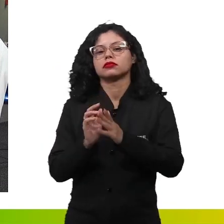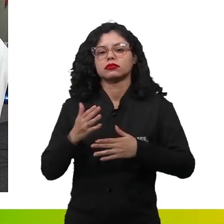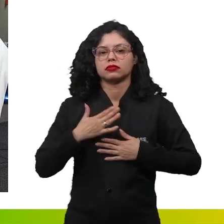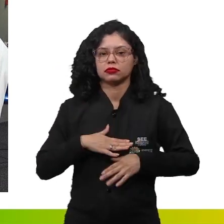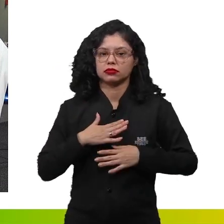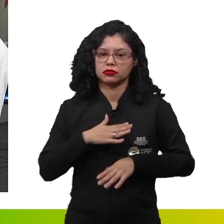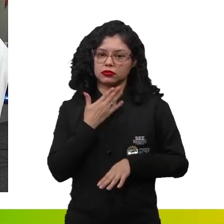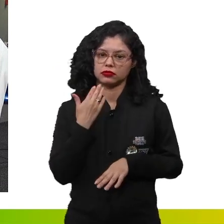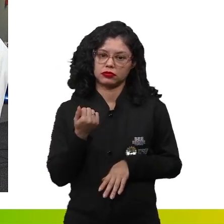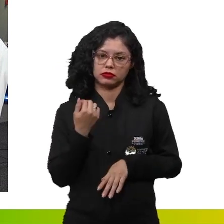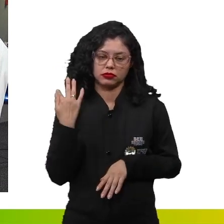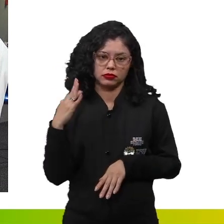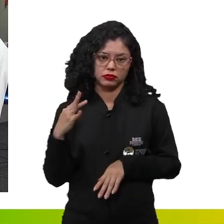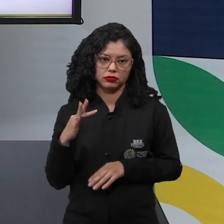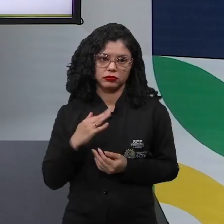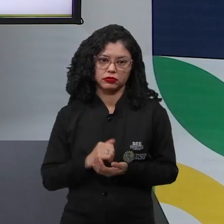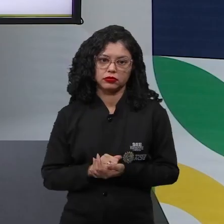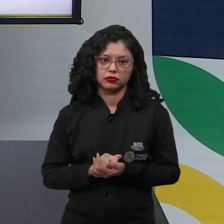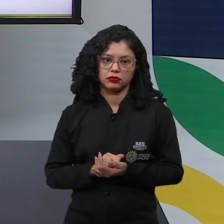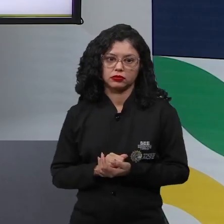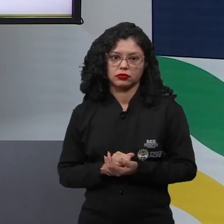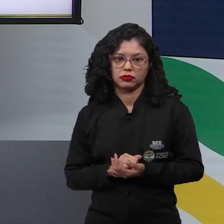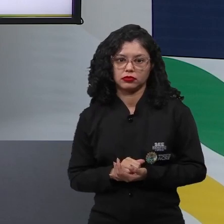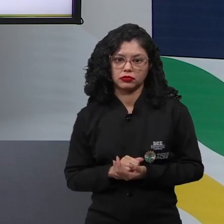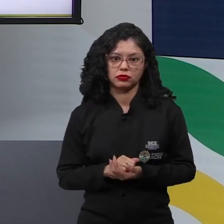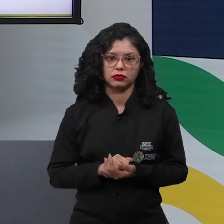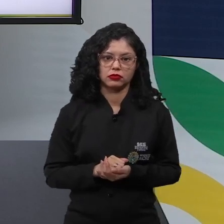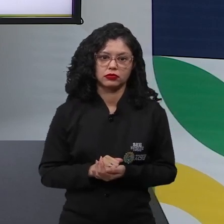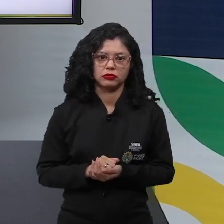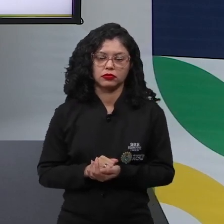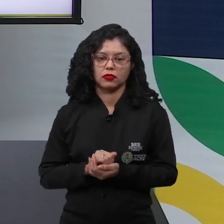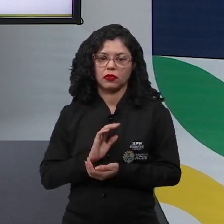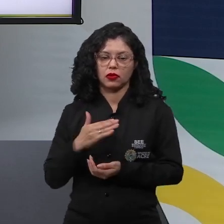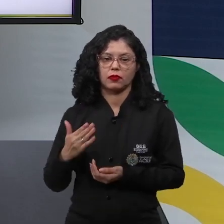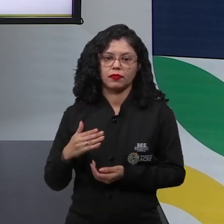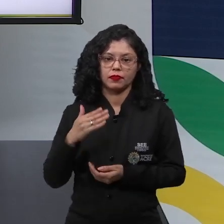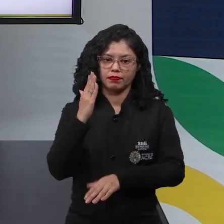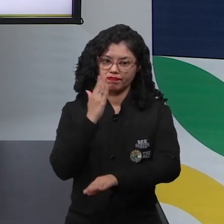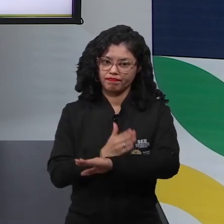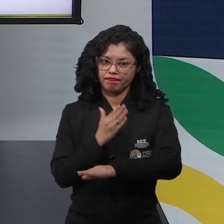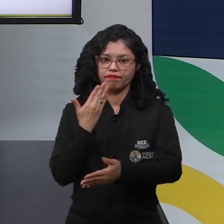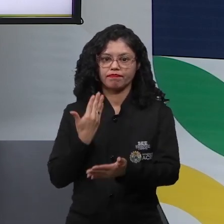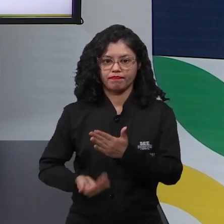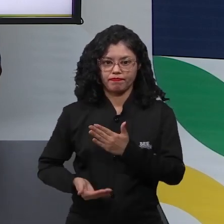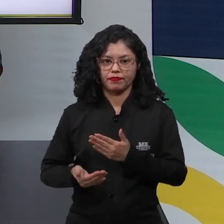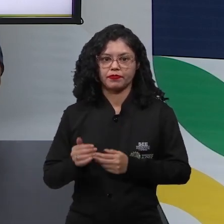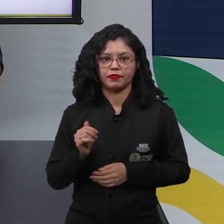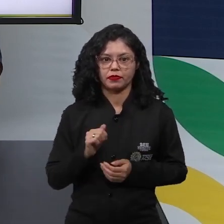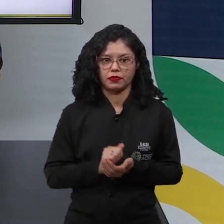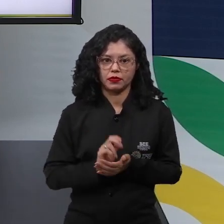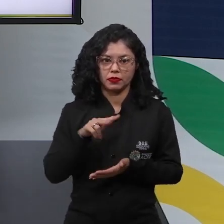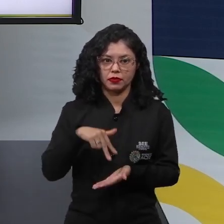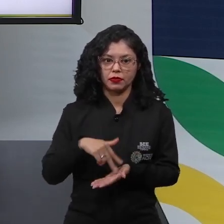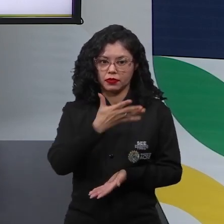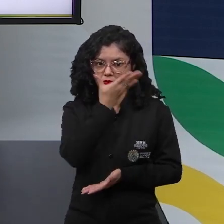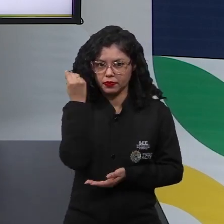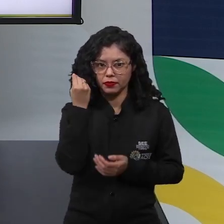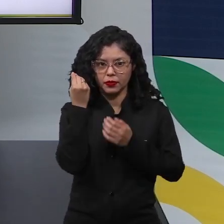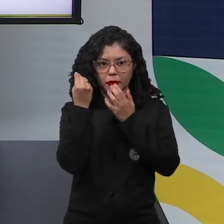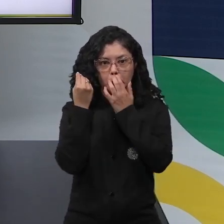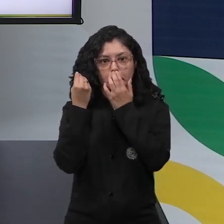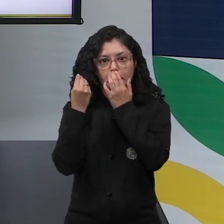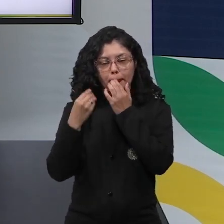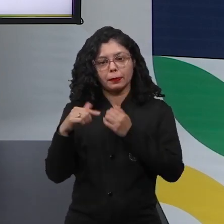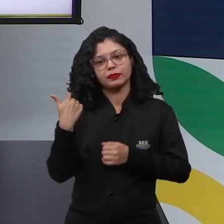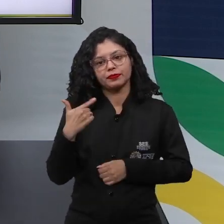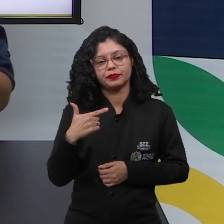dor. Tem pessoas que relatam que quando amputa, né, a perna, vai se levantar da cama e esquece que